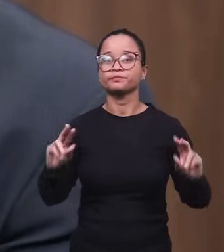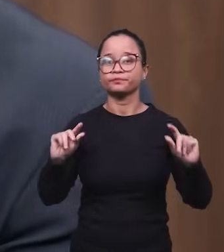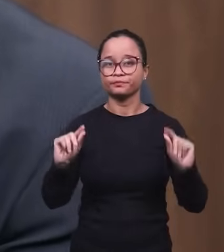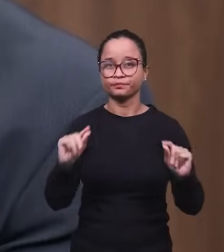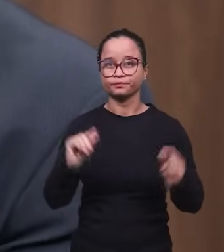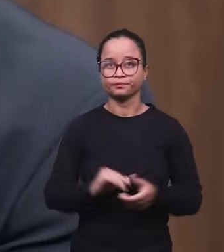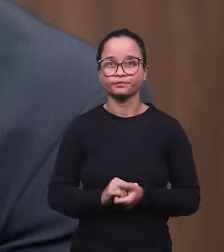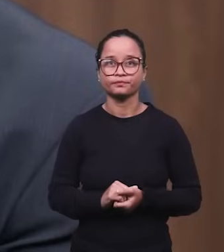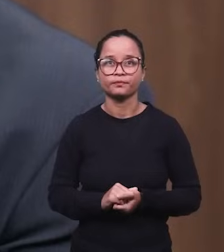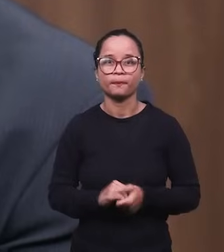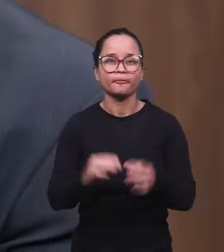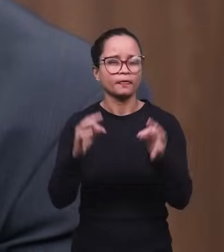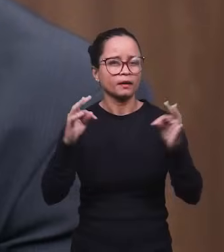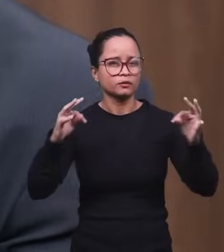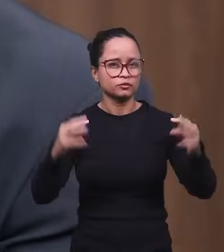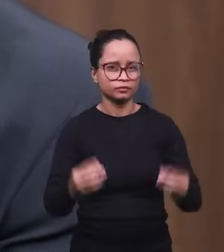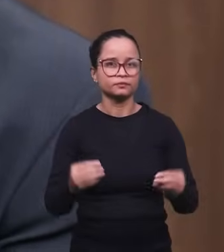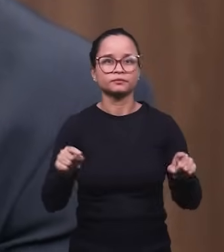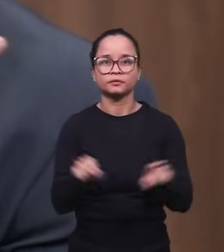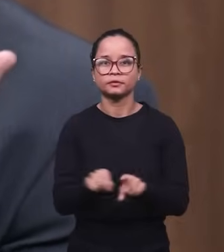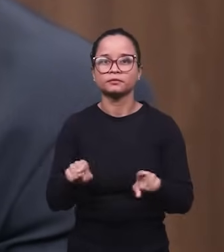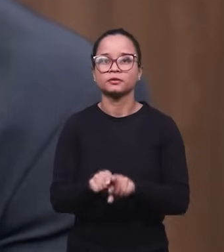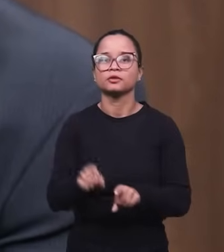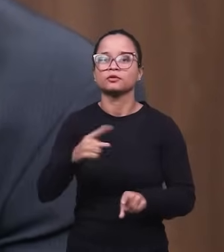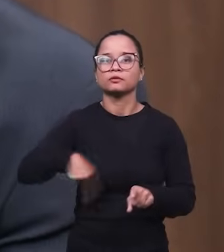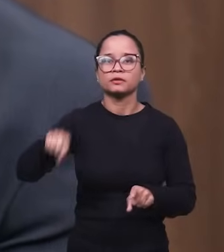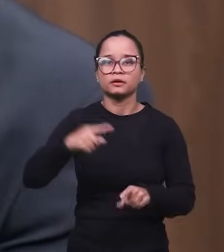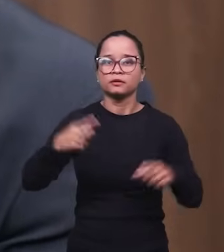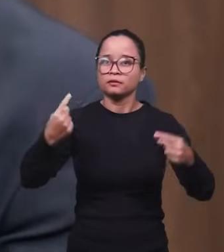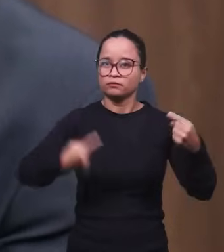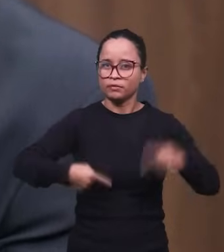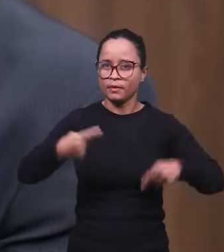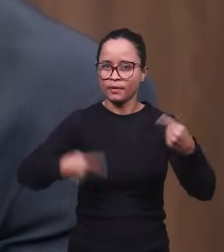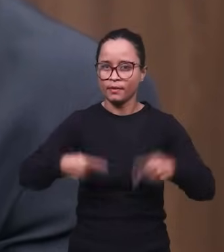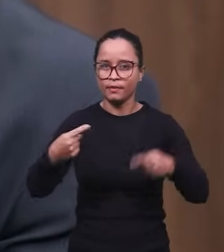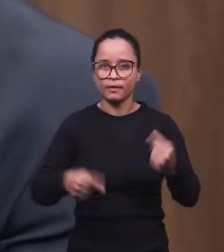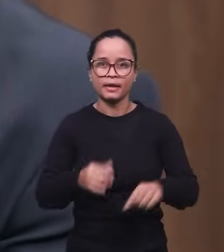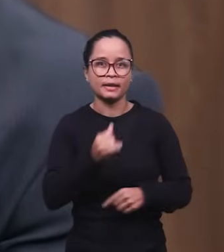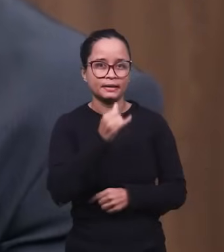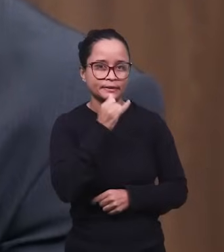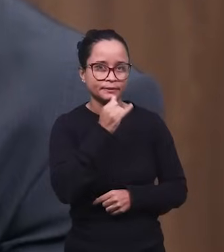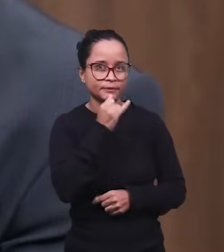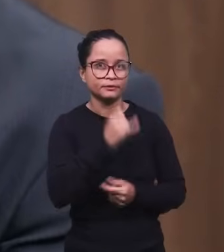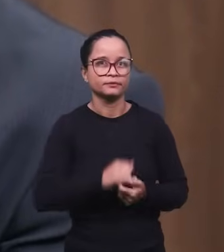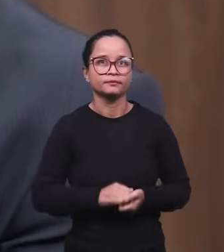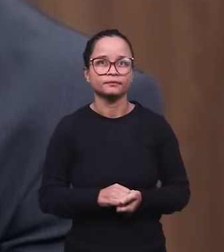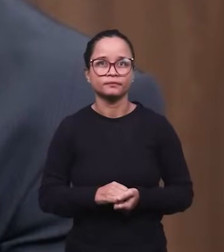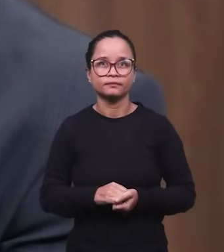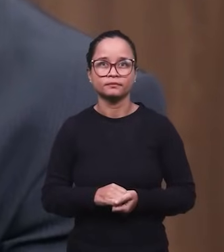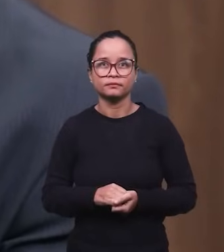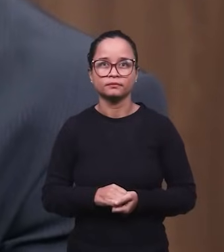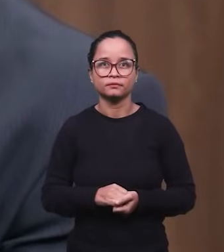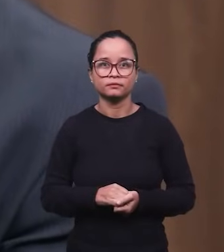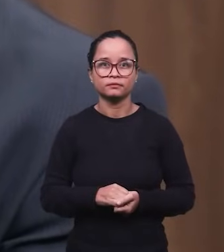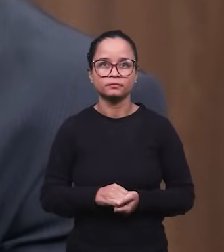em relação a tudo isso, né, que nós estamos discutindo, como, por exemplo,